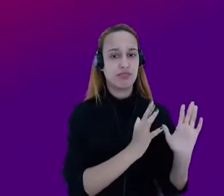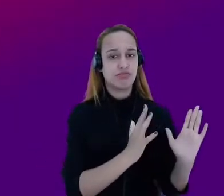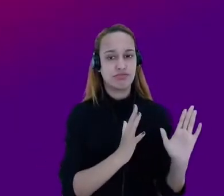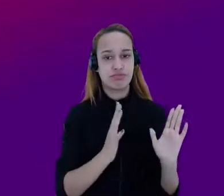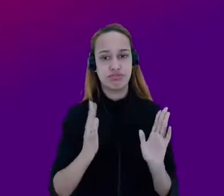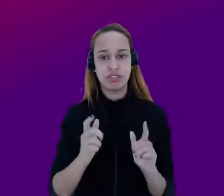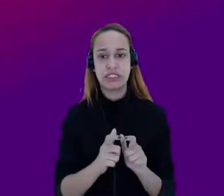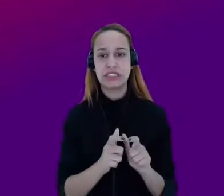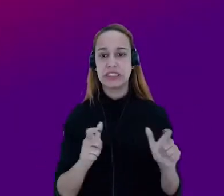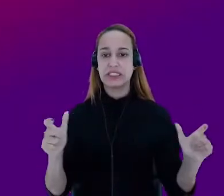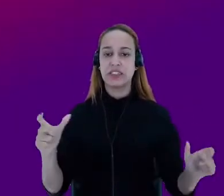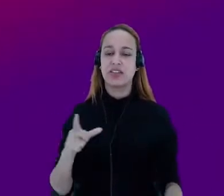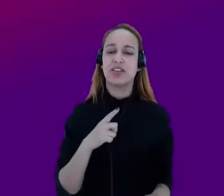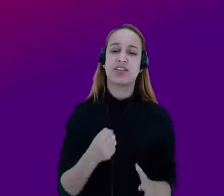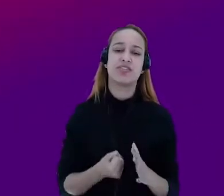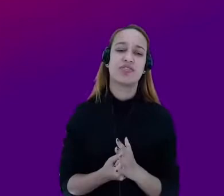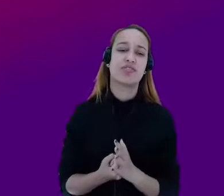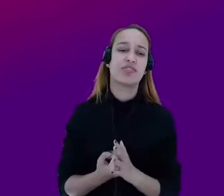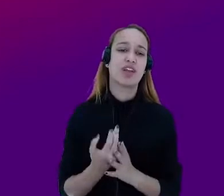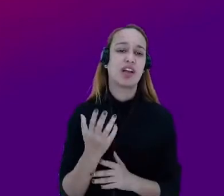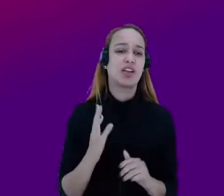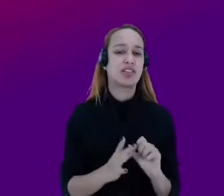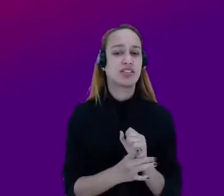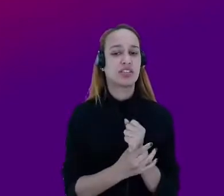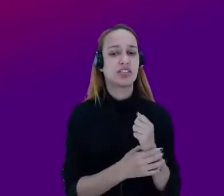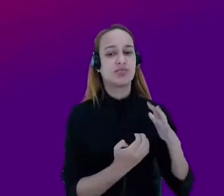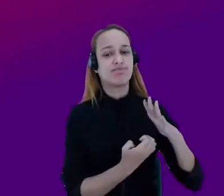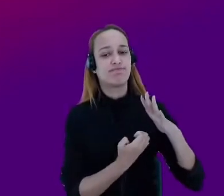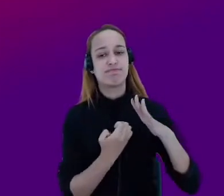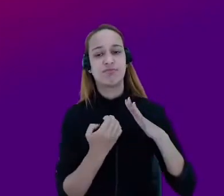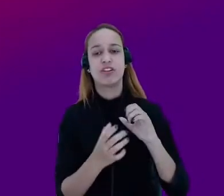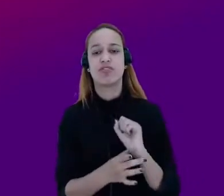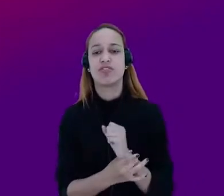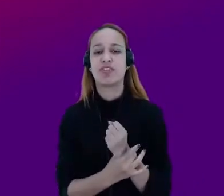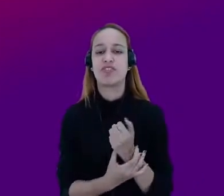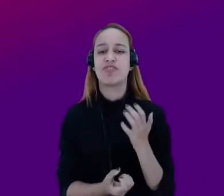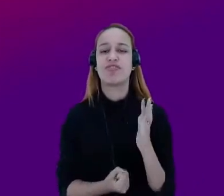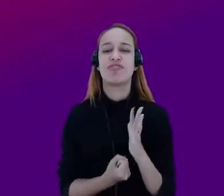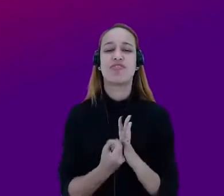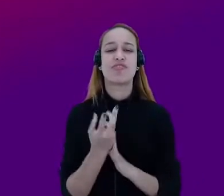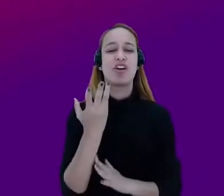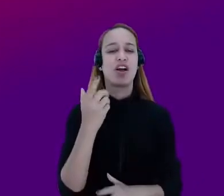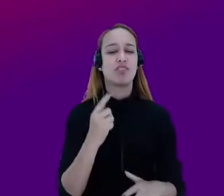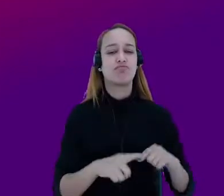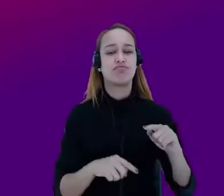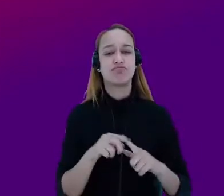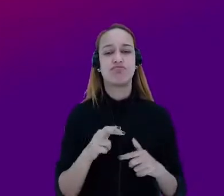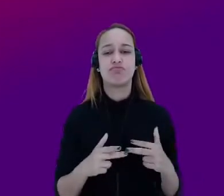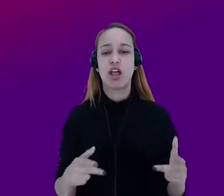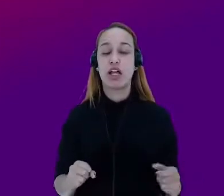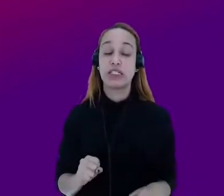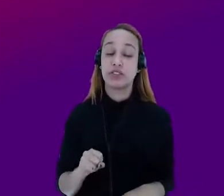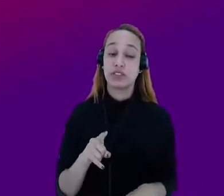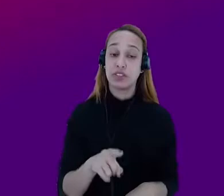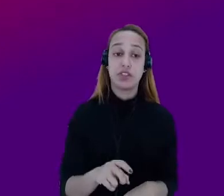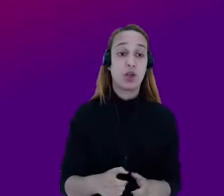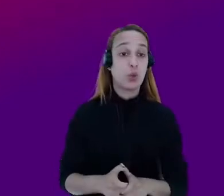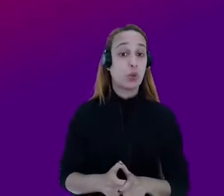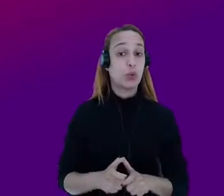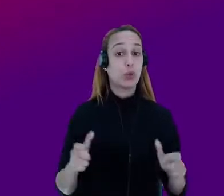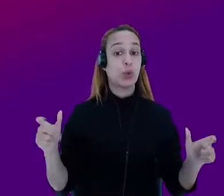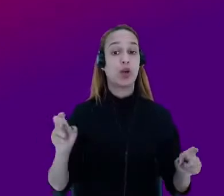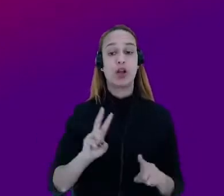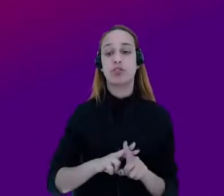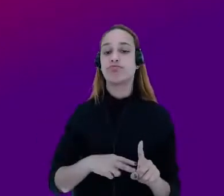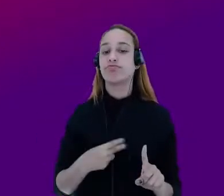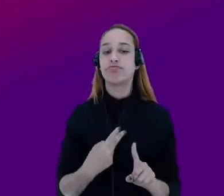tem diversas seguradoras, você tem diversos produtos, e se você multiplicar isso pelos